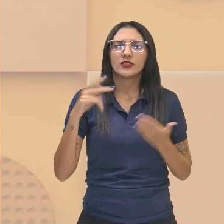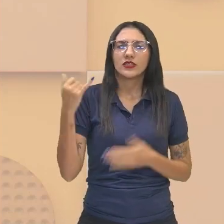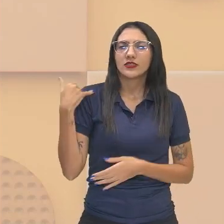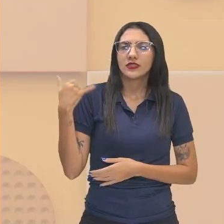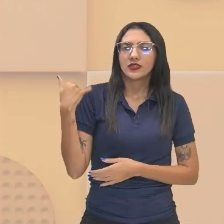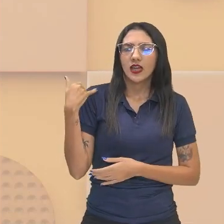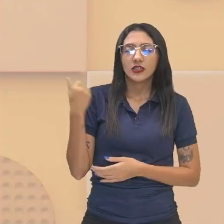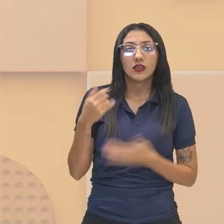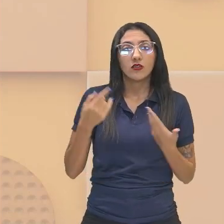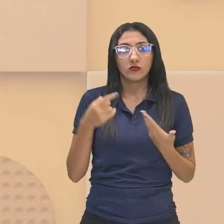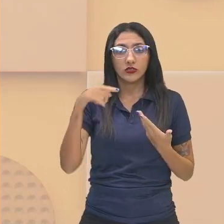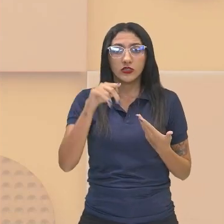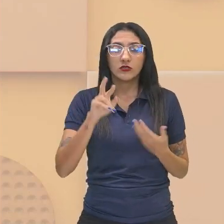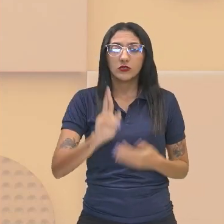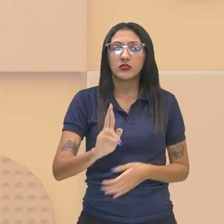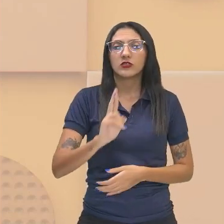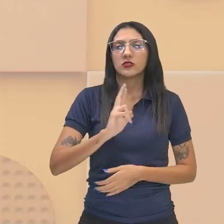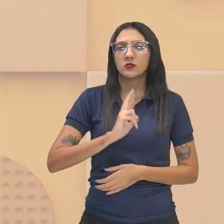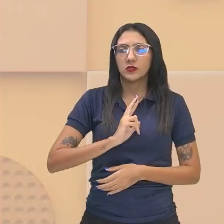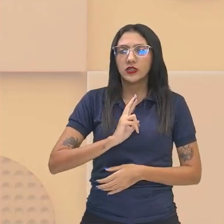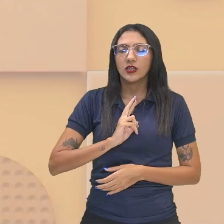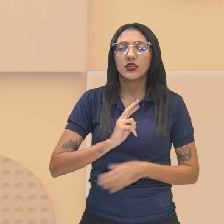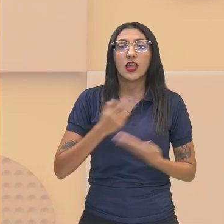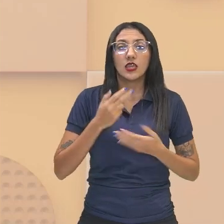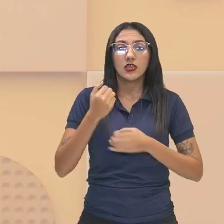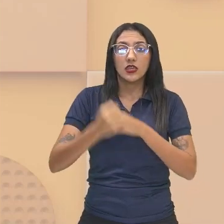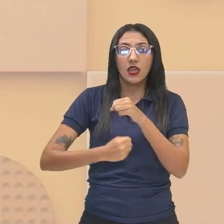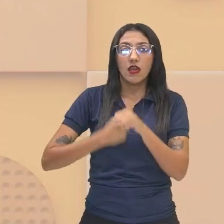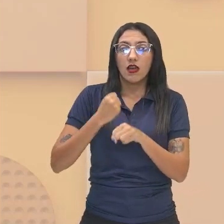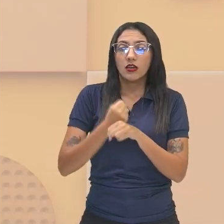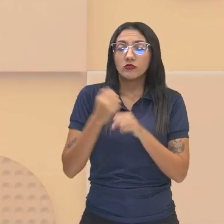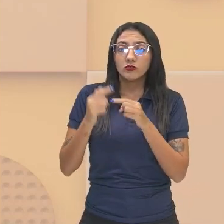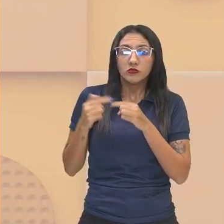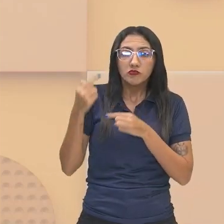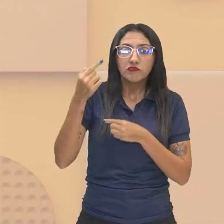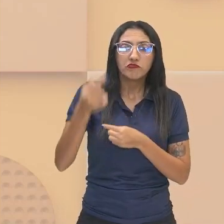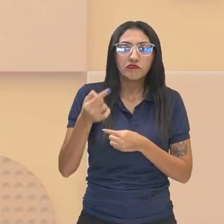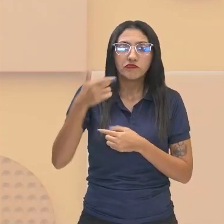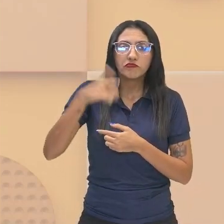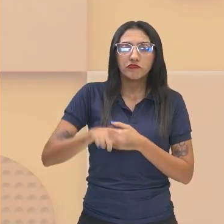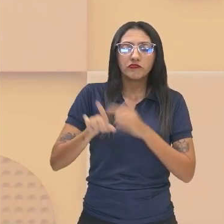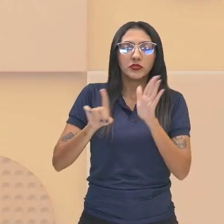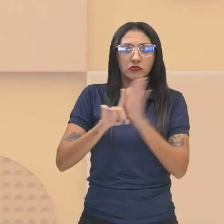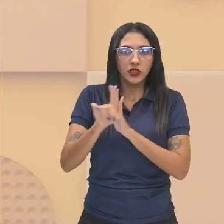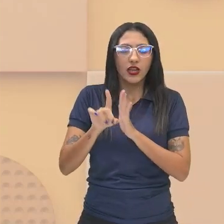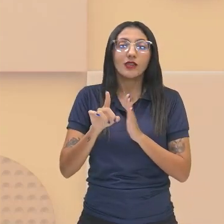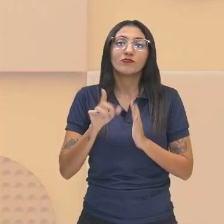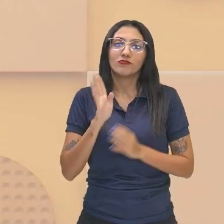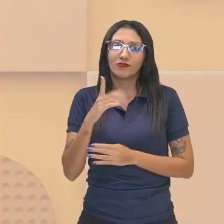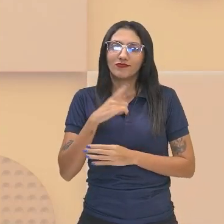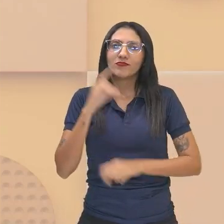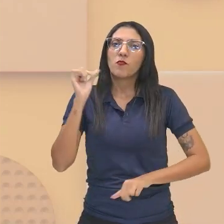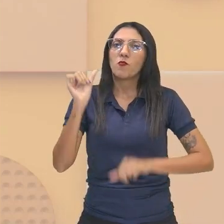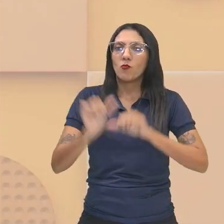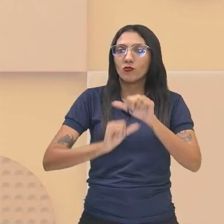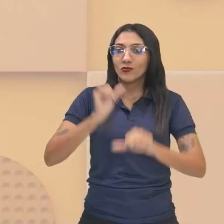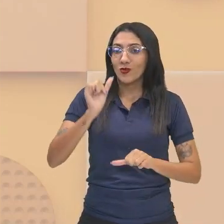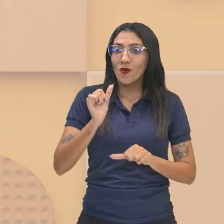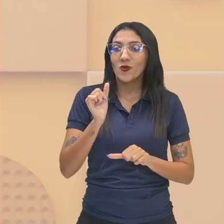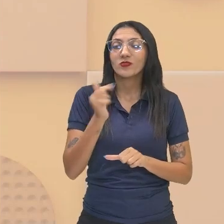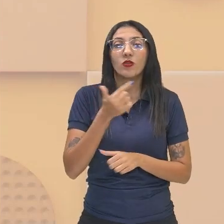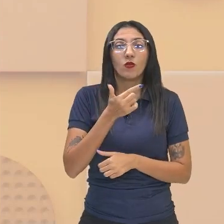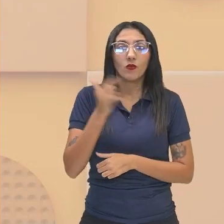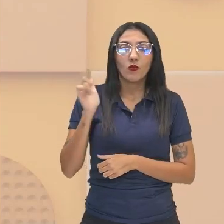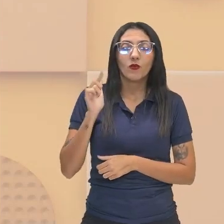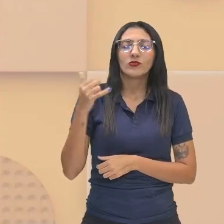dirão uma, né? Ano que vem, se eu pudesse perguntar novamente, seria então uma outra data, né? Um outro